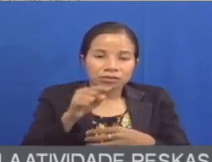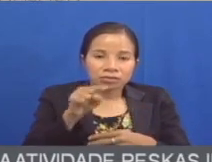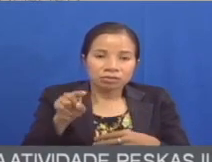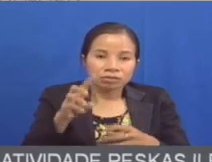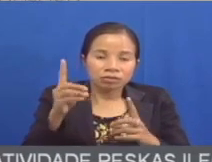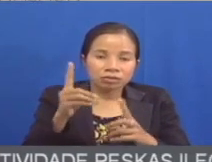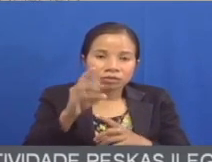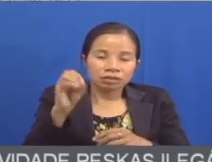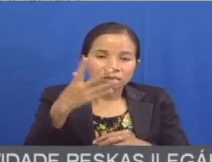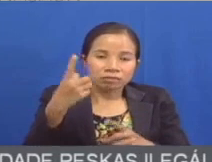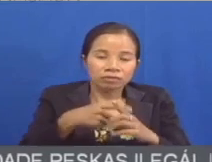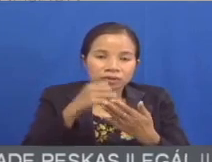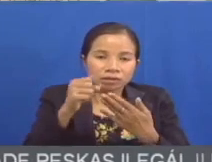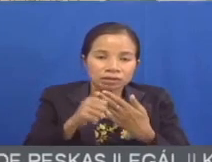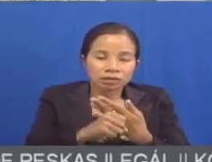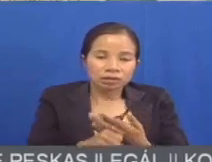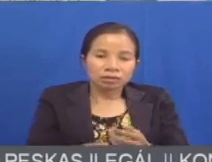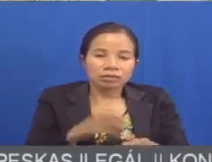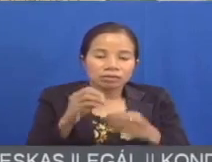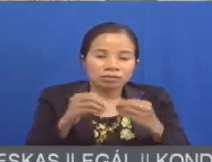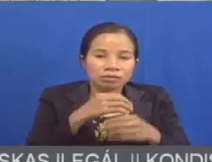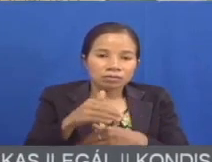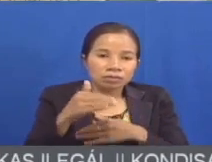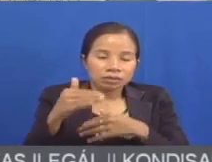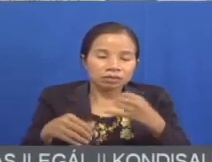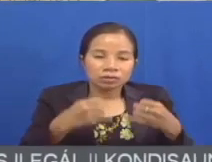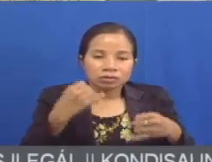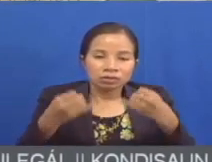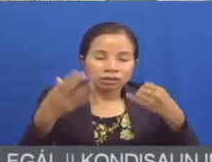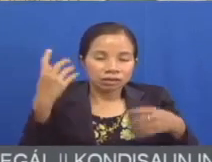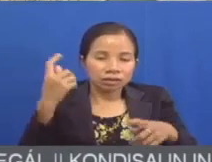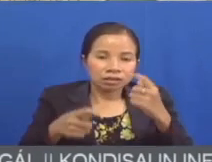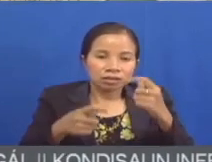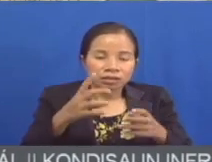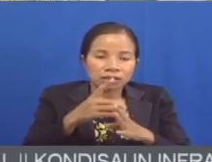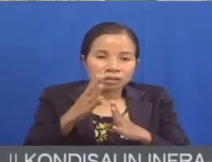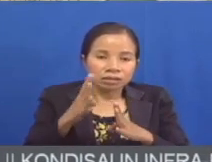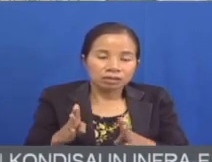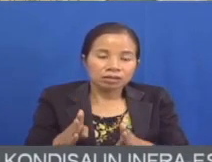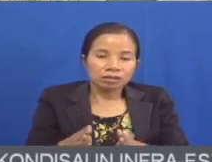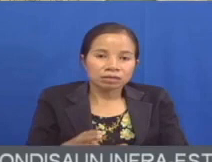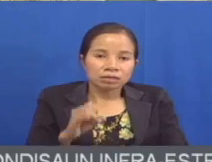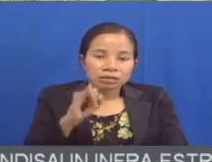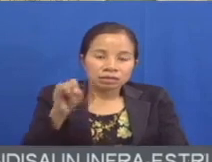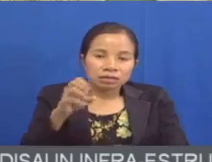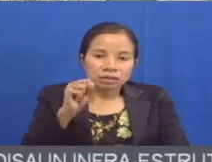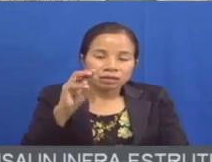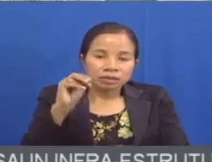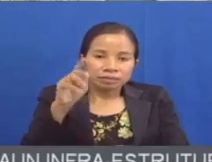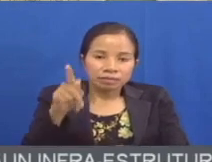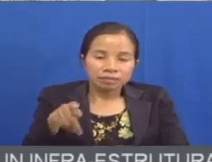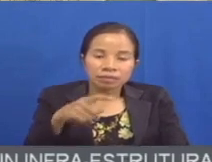sadulo recém lima fulano setembro. Com a boa processo julgamento e a tribunal, diretora executiva ZSMP Ana Paula